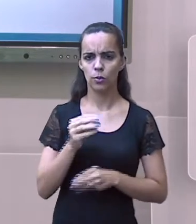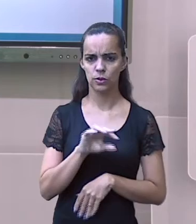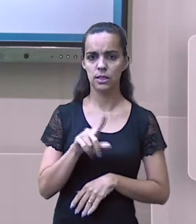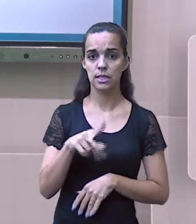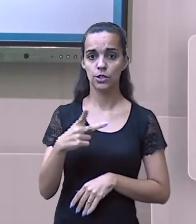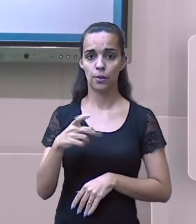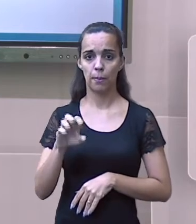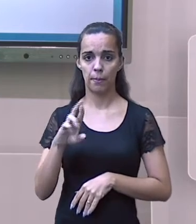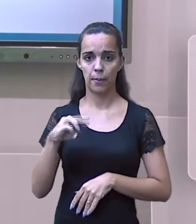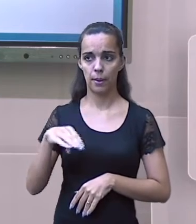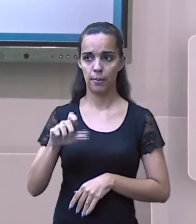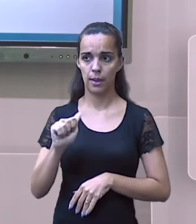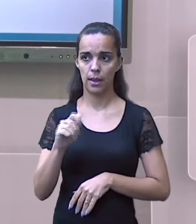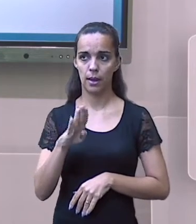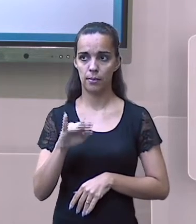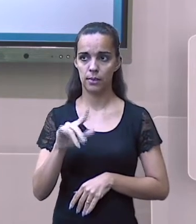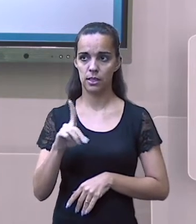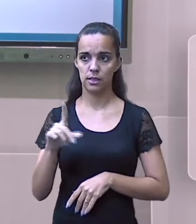impermeabilização.